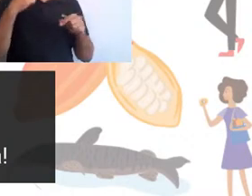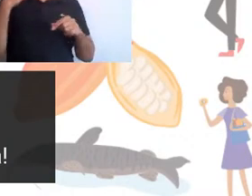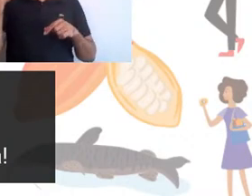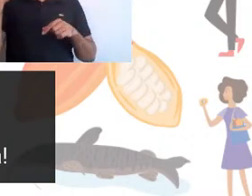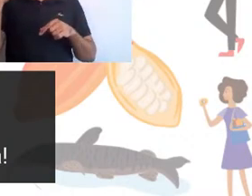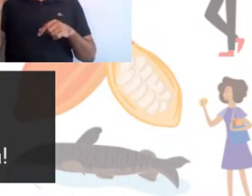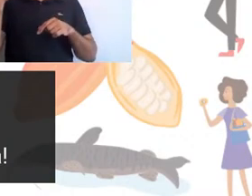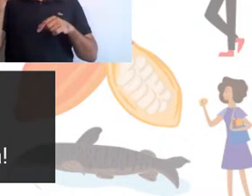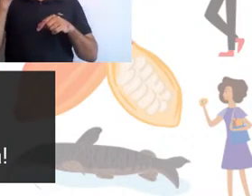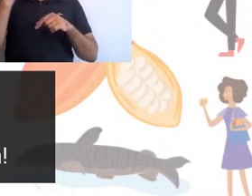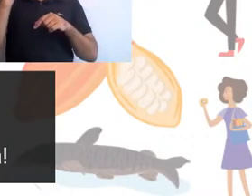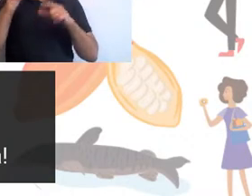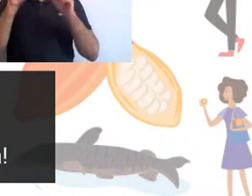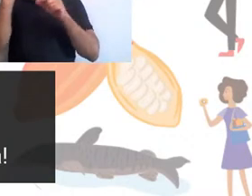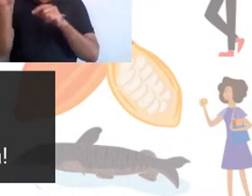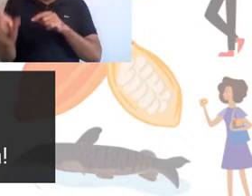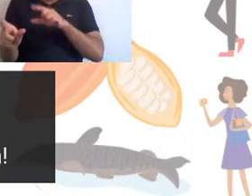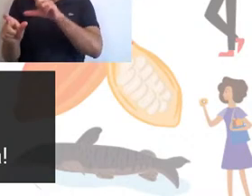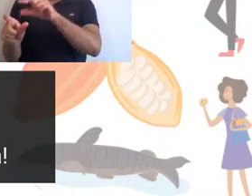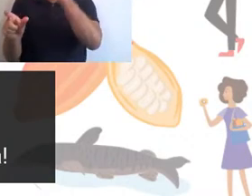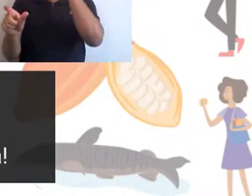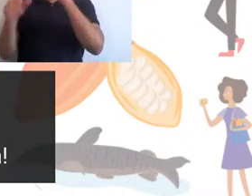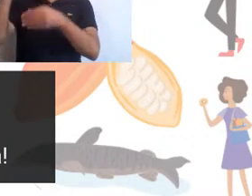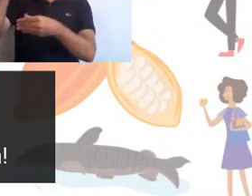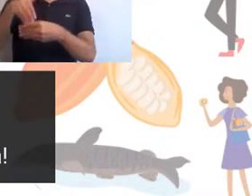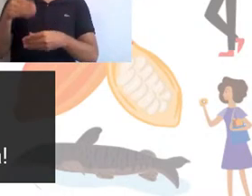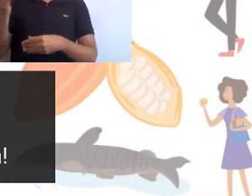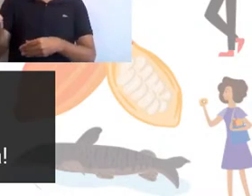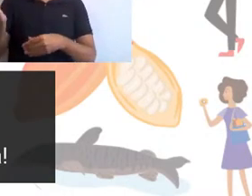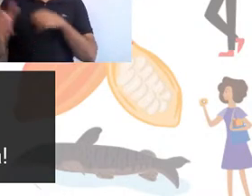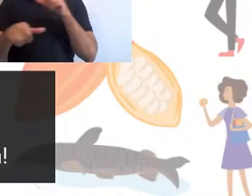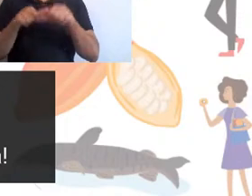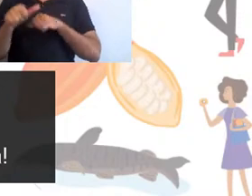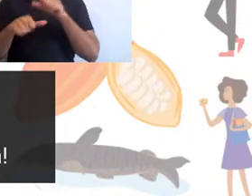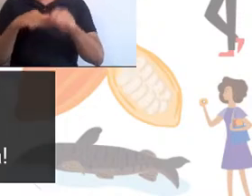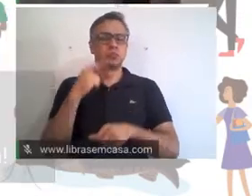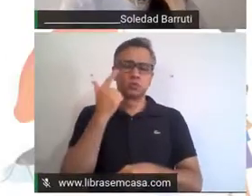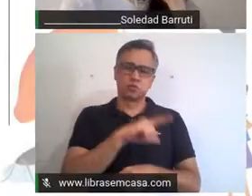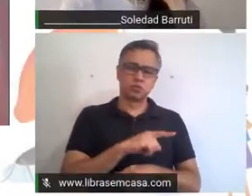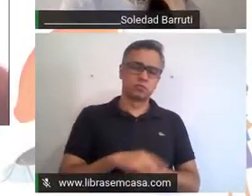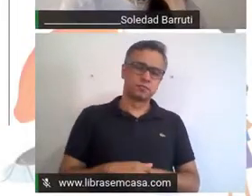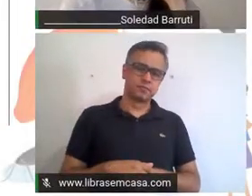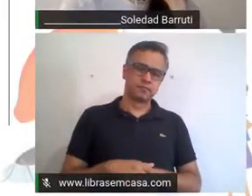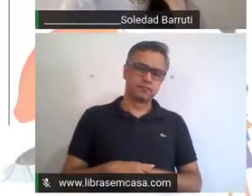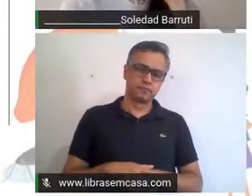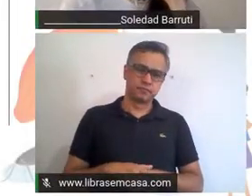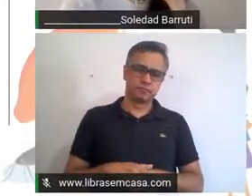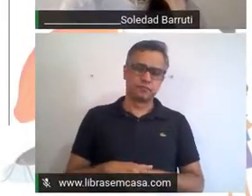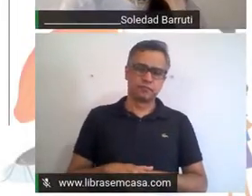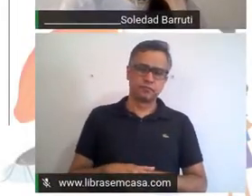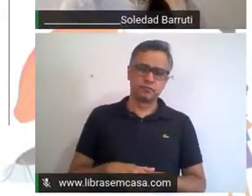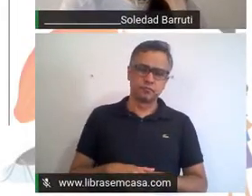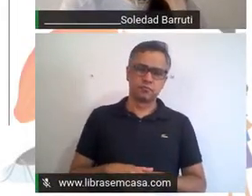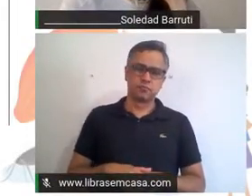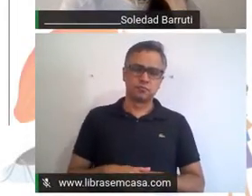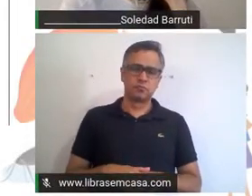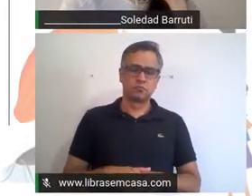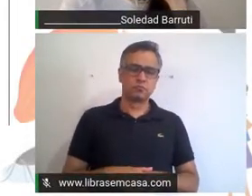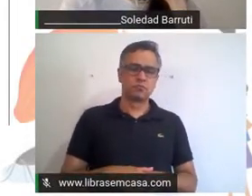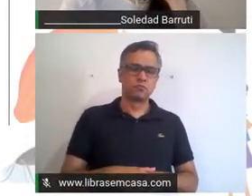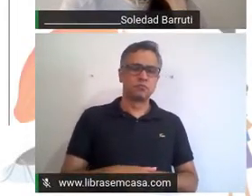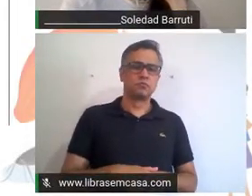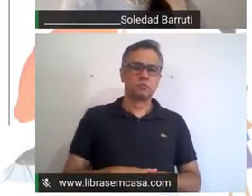no nosso voto. É só assim que isso muda. Por quê? Porque apesar das nossas políticas e